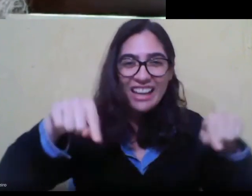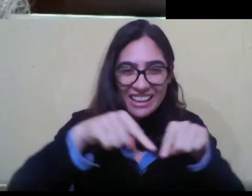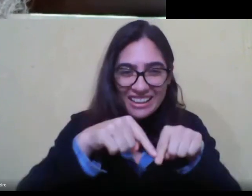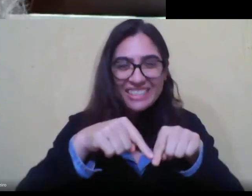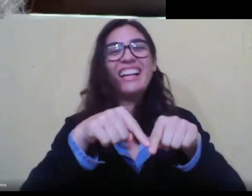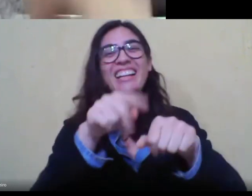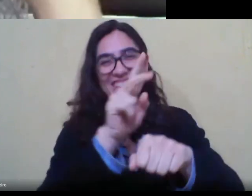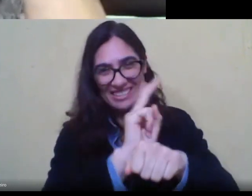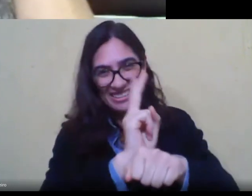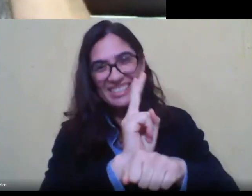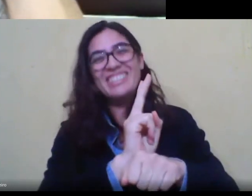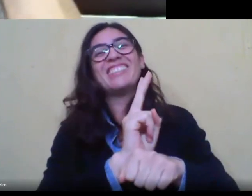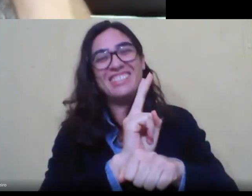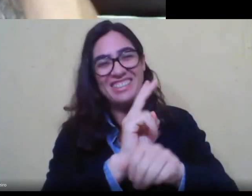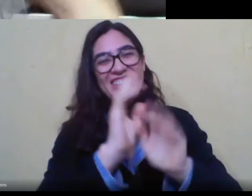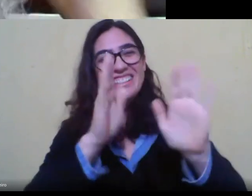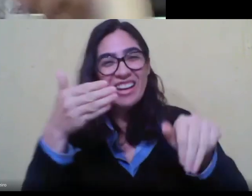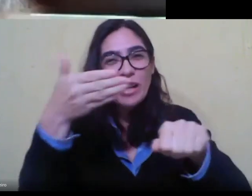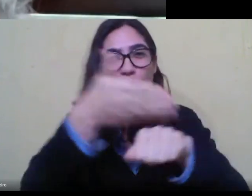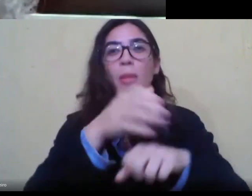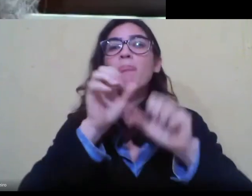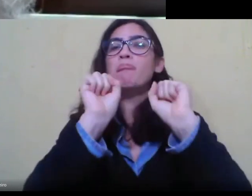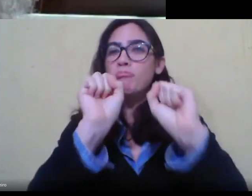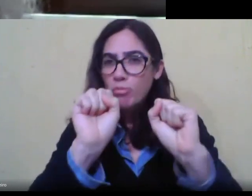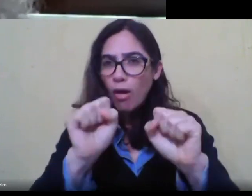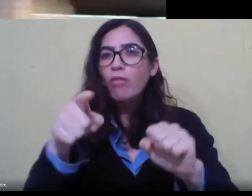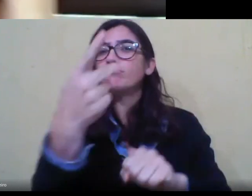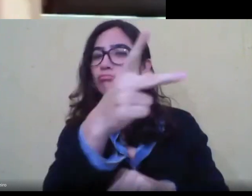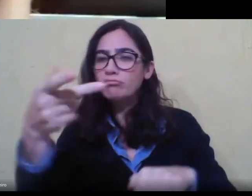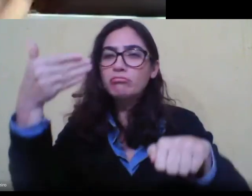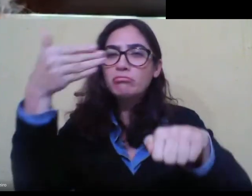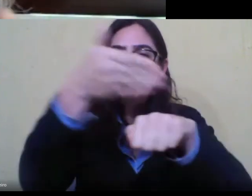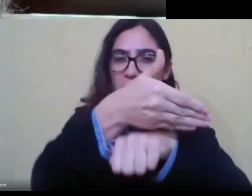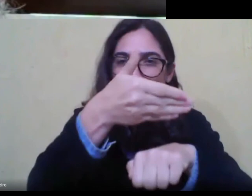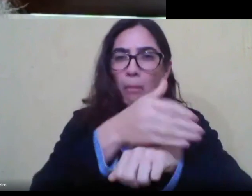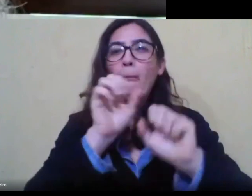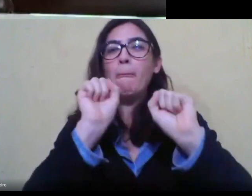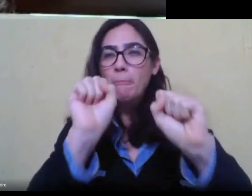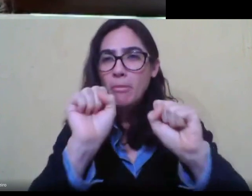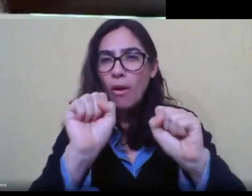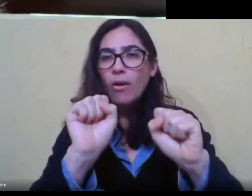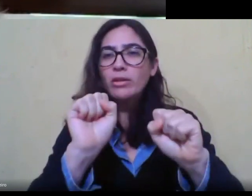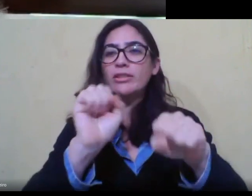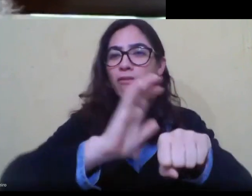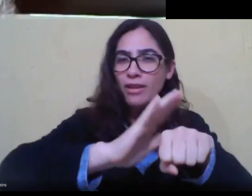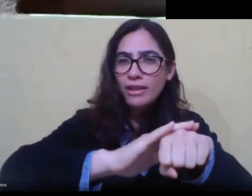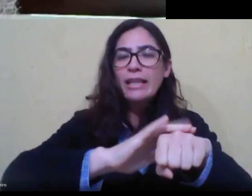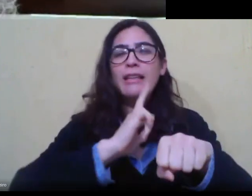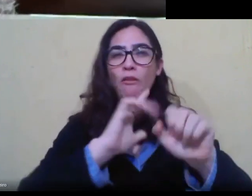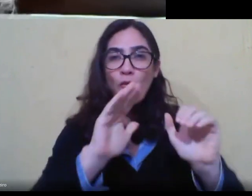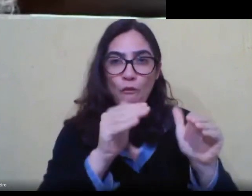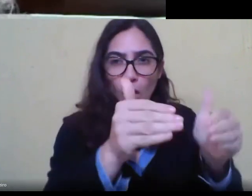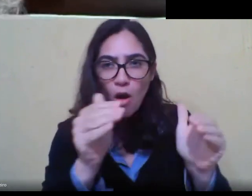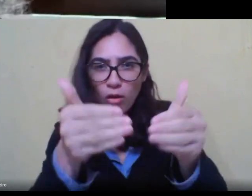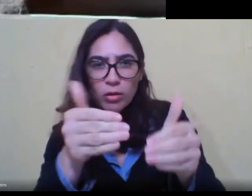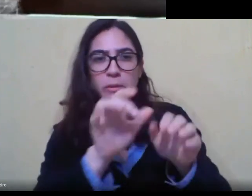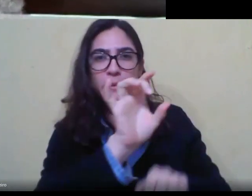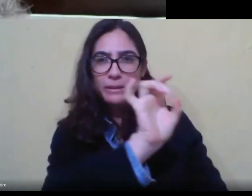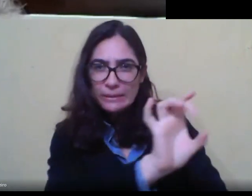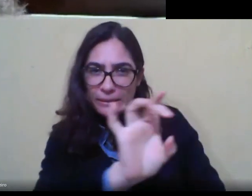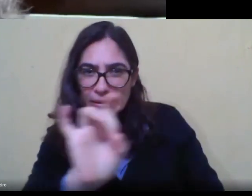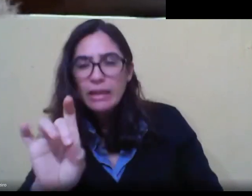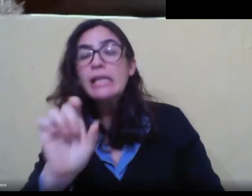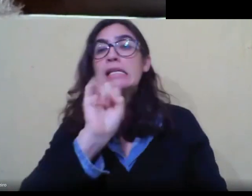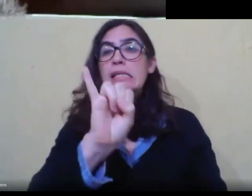fórum específico, se for um assunto geral, posta no fórum social, tem vários canais lá. Então, a